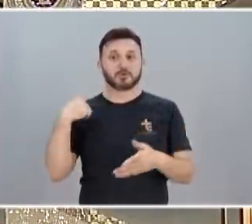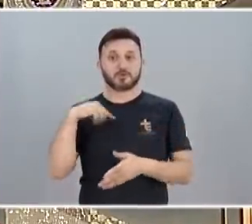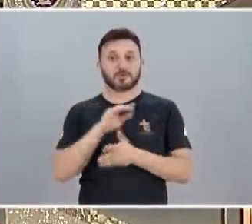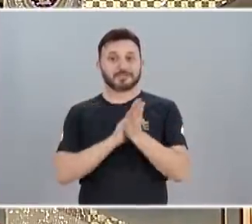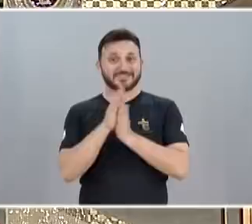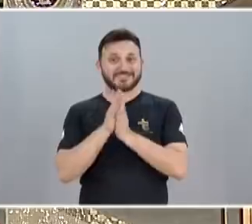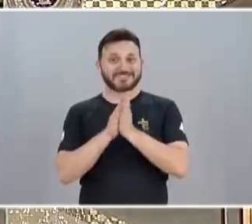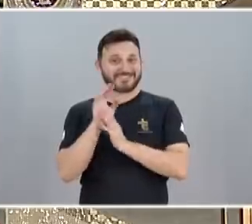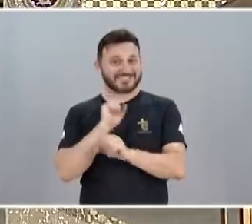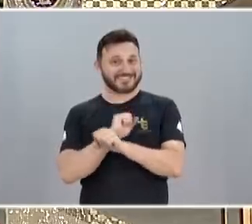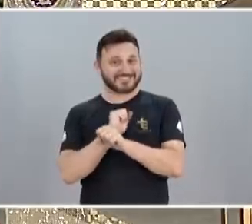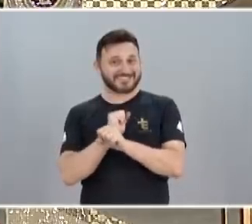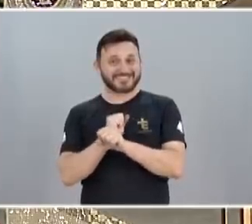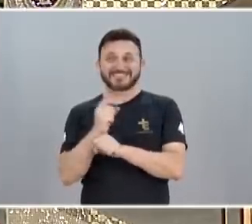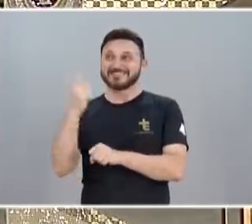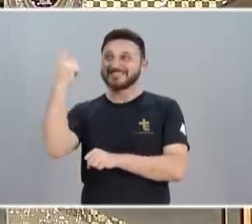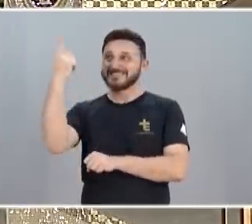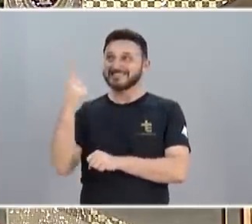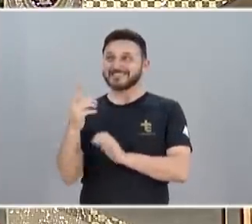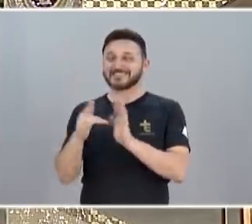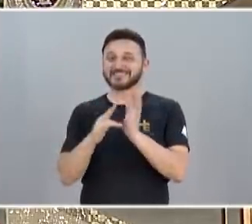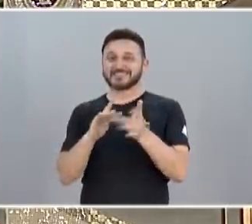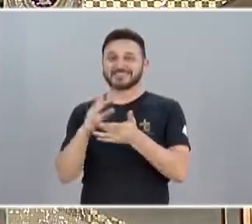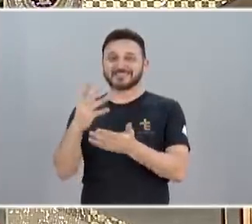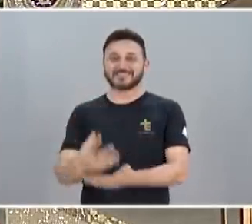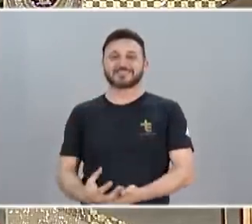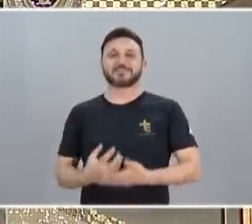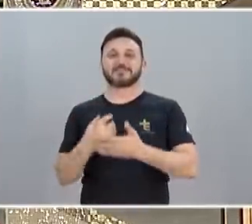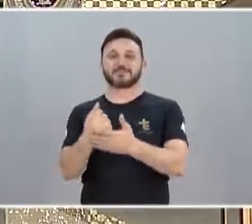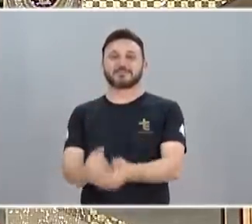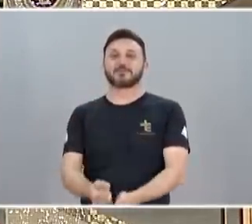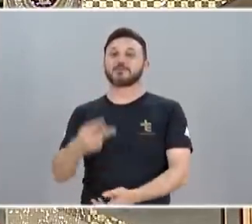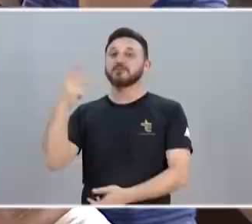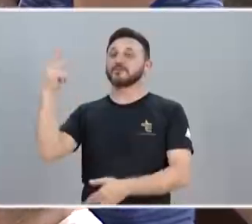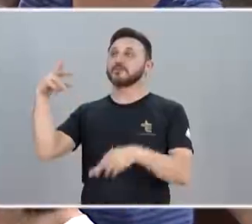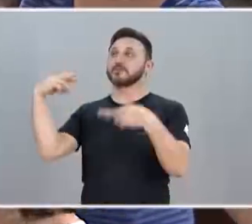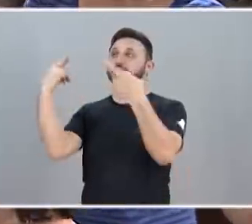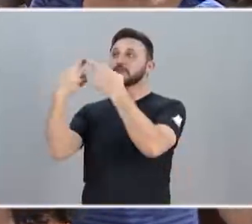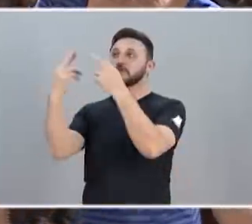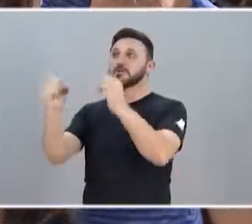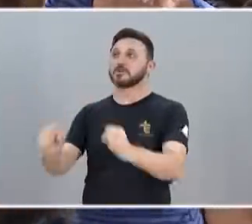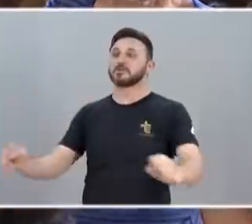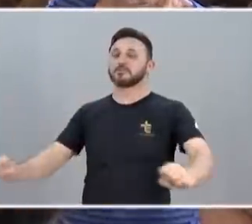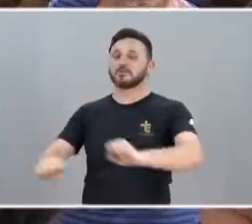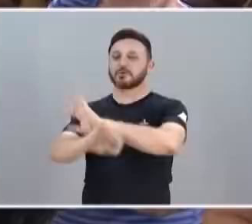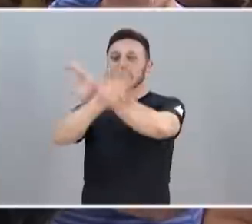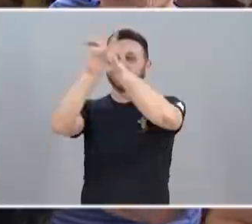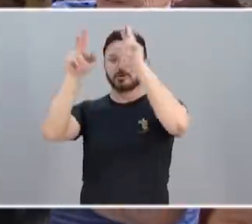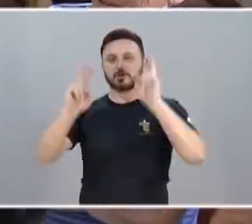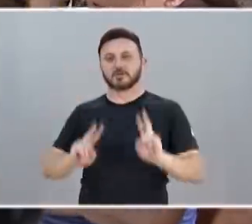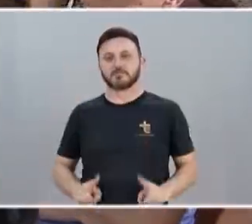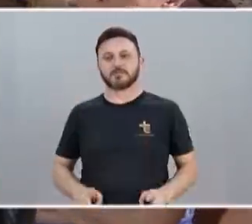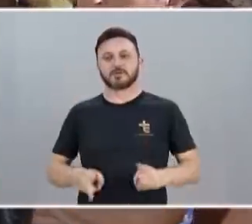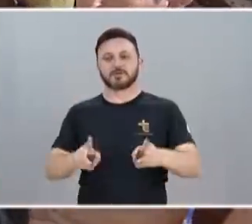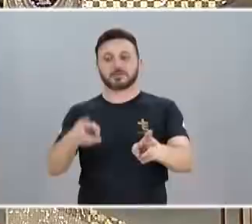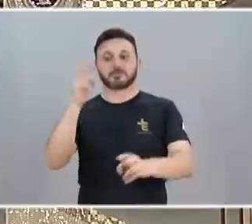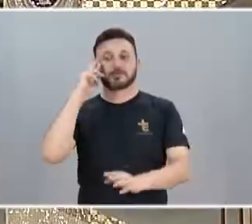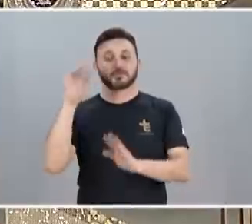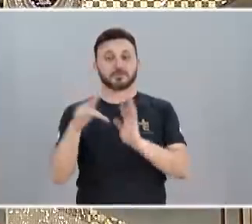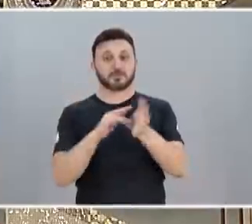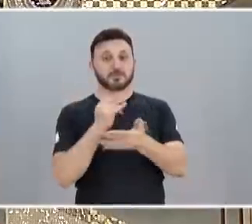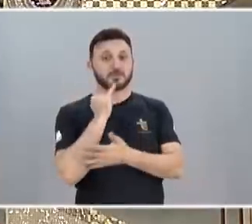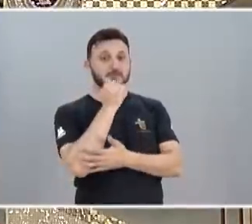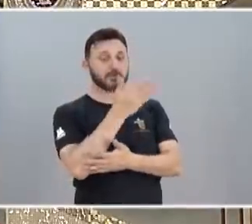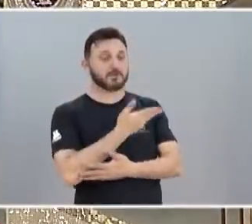os perigos, enquanto vivendo a esperança, aguardamos a vinda do Cristo Salvador. Vosso é o reino, o poder e a glória para sempre.